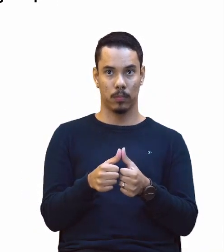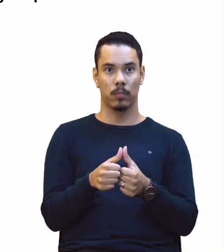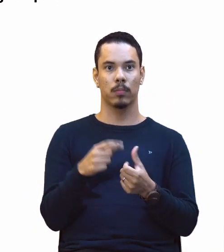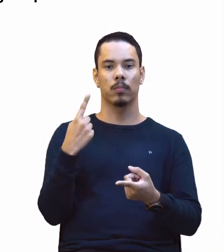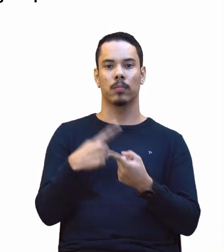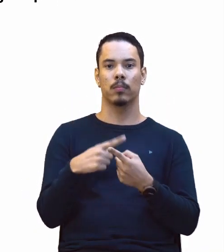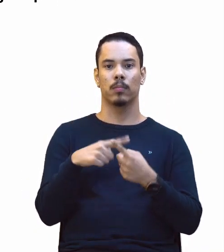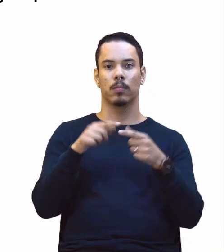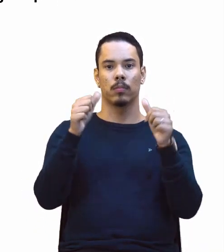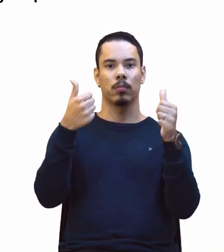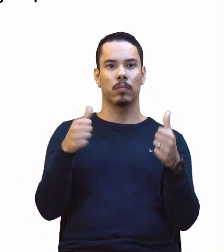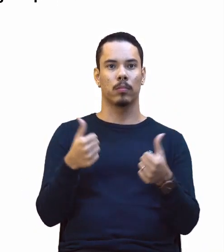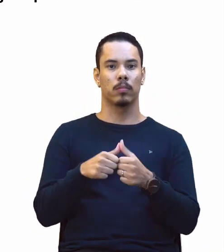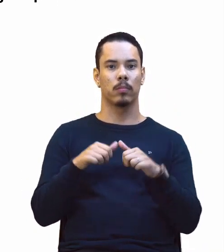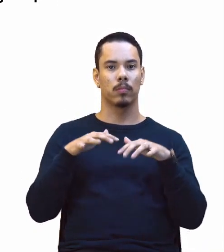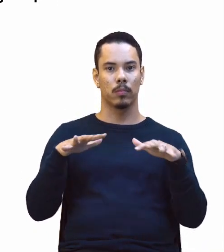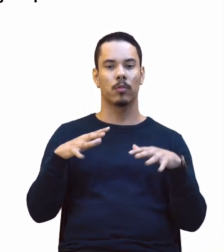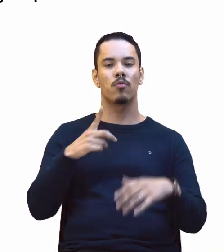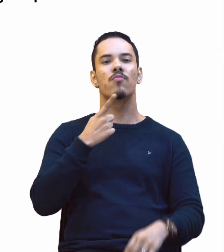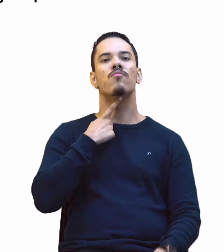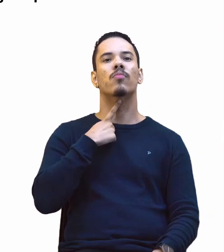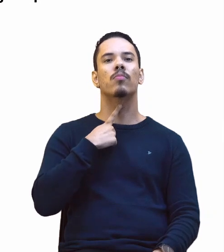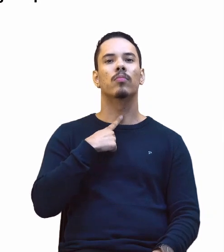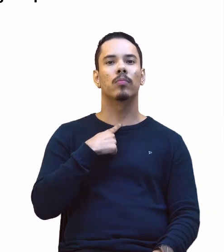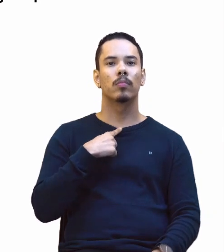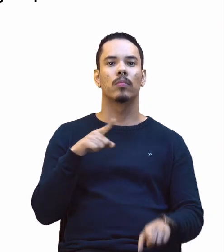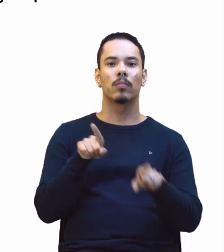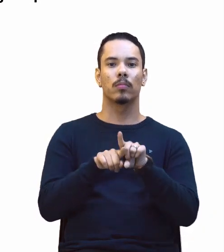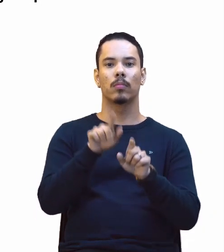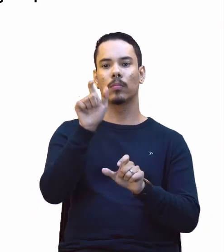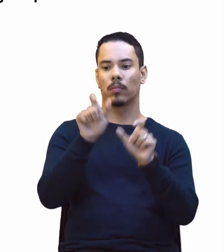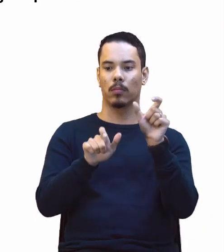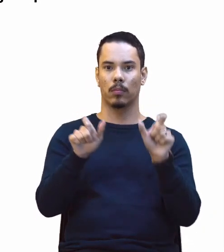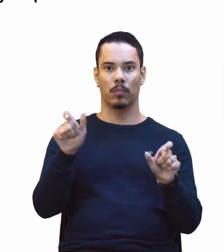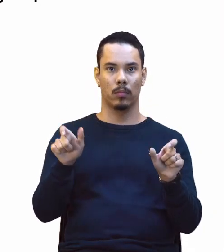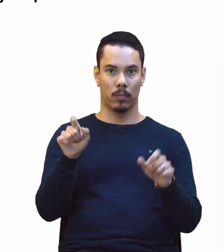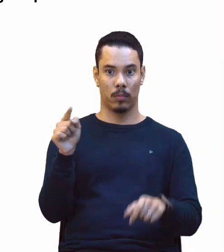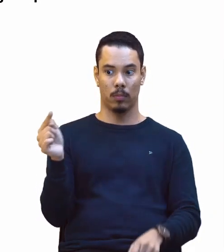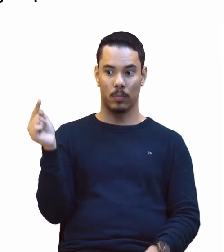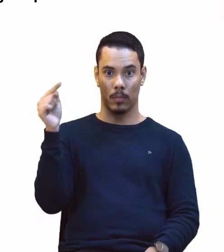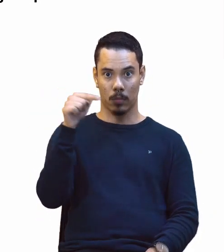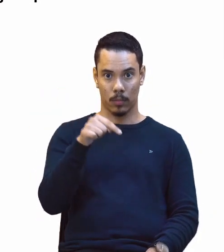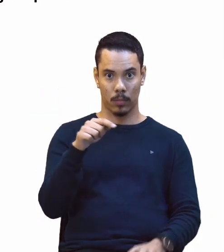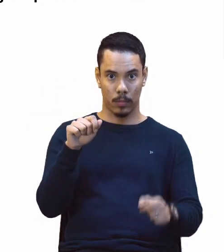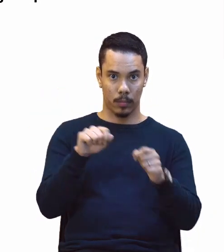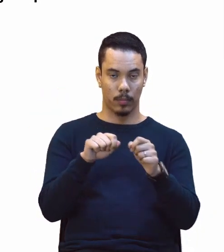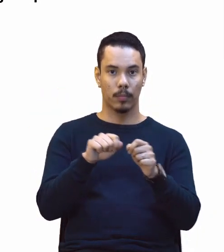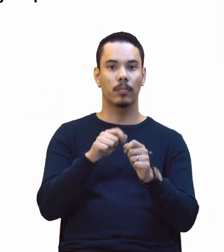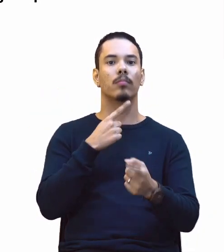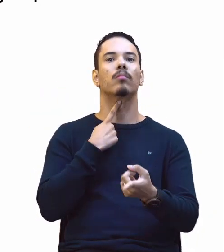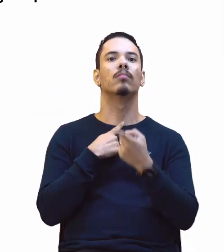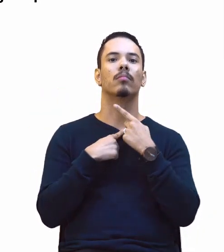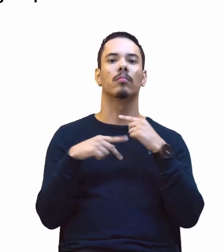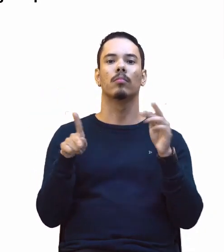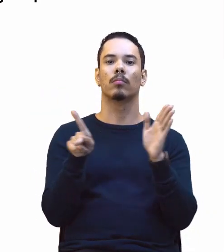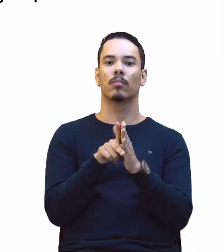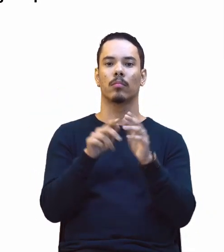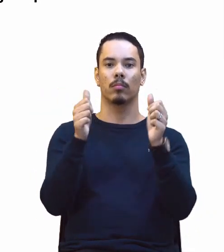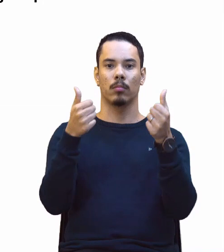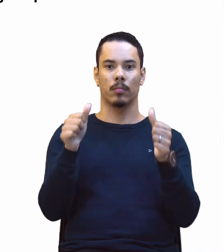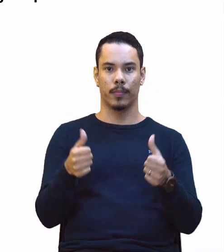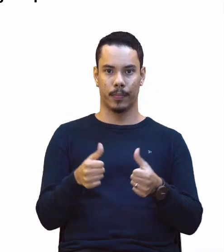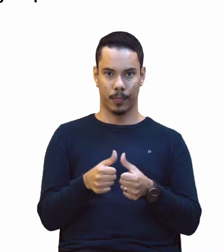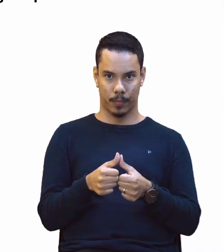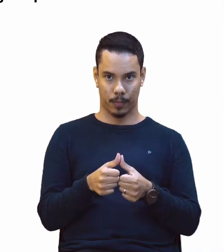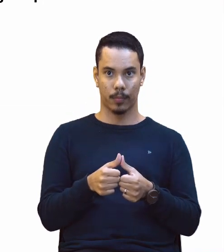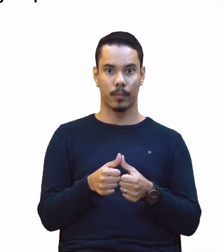deuses manifestavam a sua vontade e as pessoas iam lá e faziam a vontade dos deuses. Agora